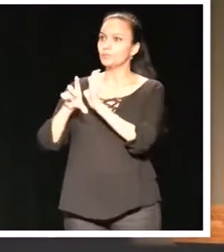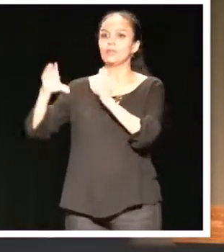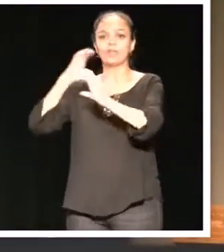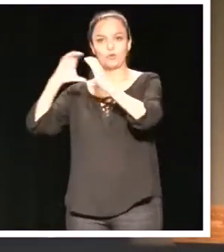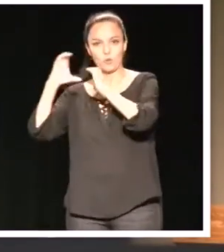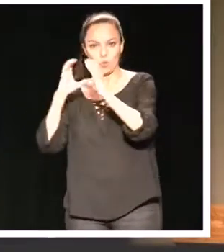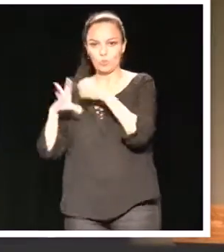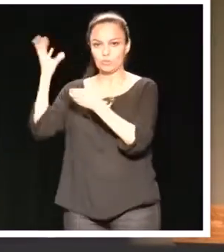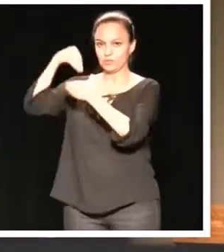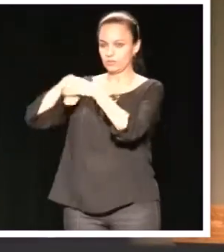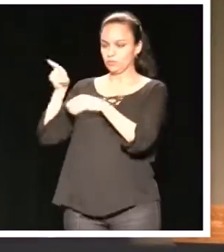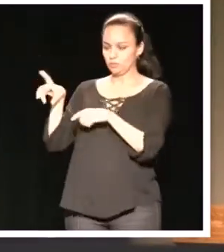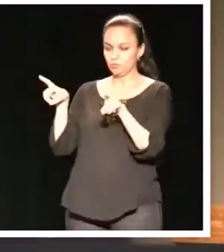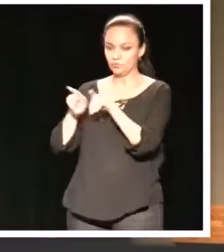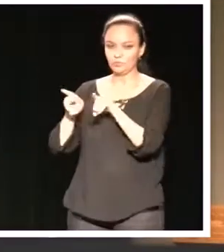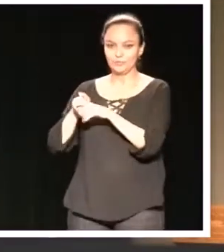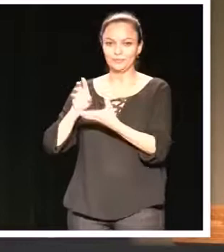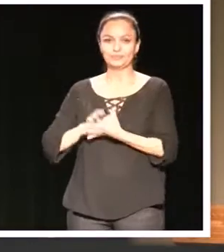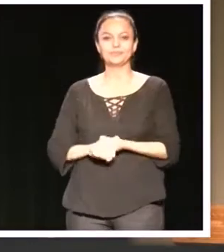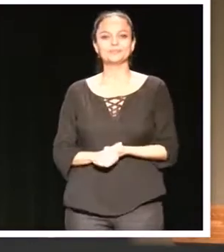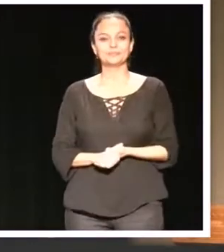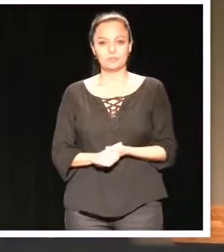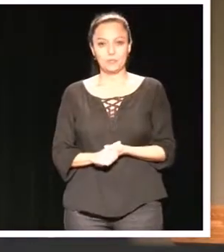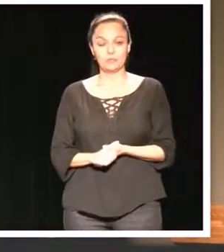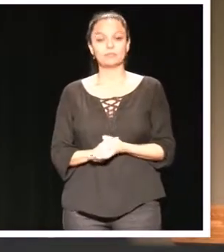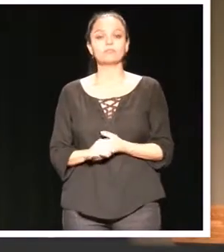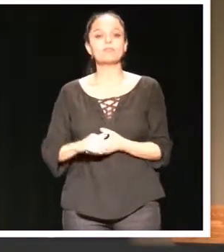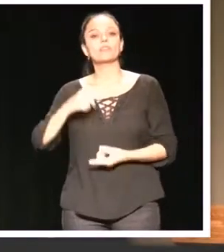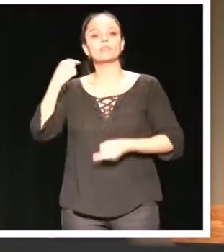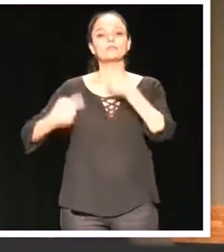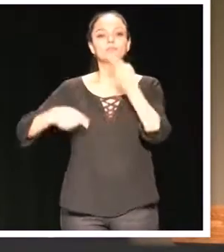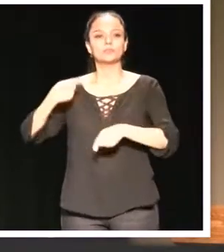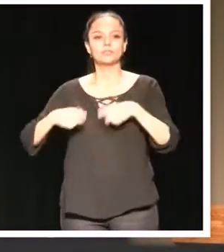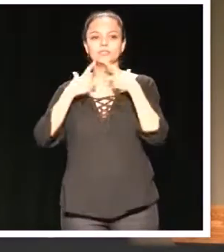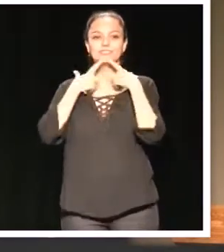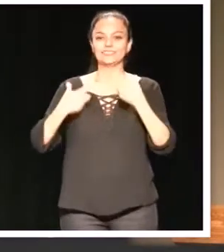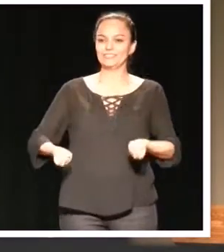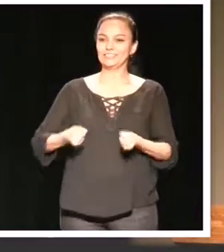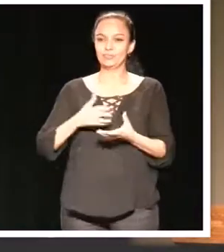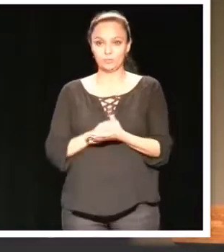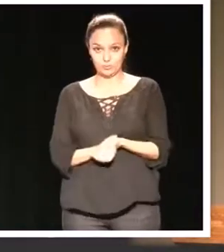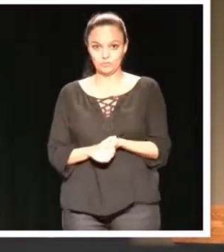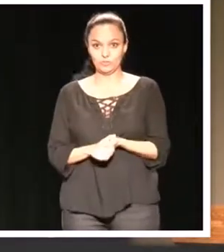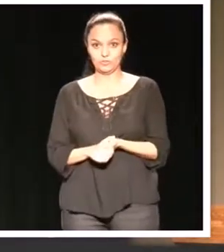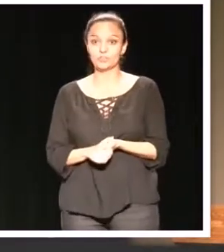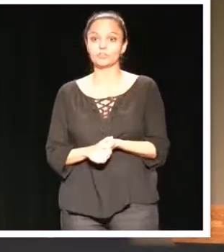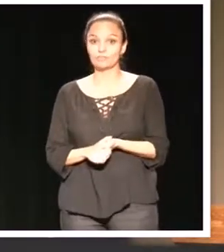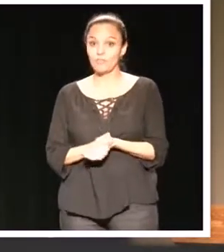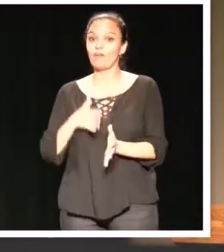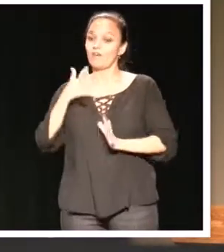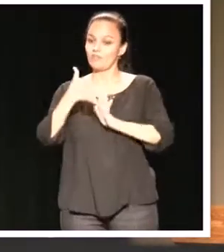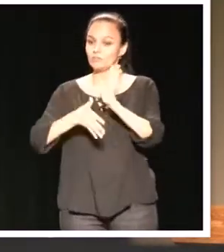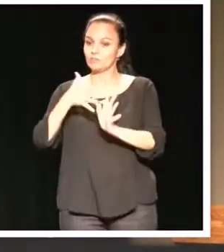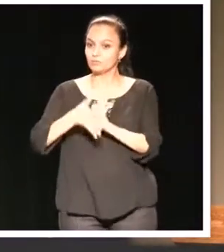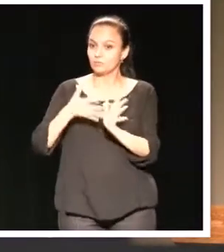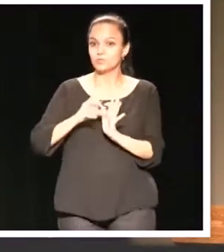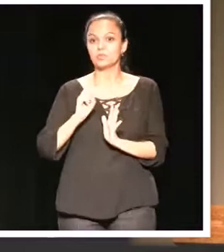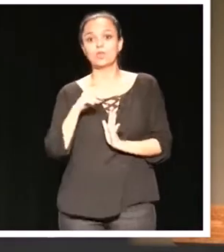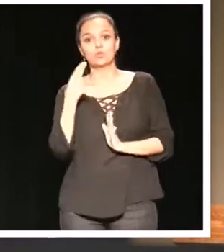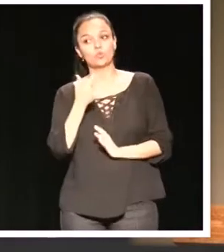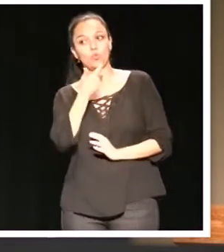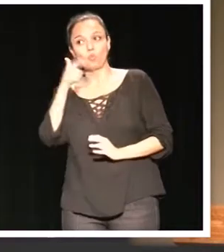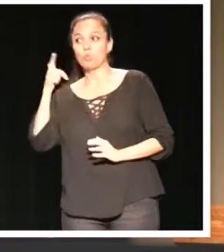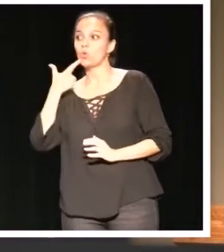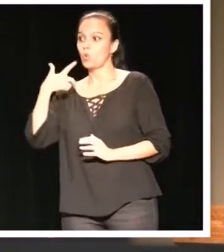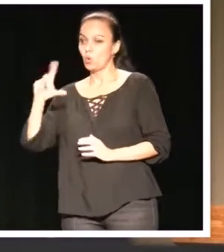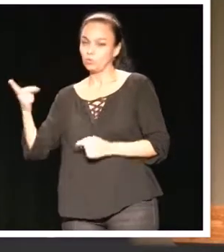aqui. E as políticas linguísticas, referidas à língua de sinais ou a outra língua que tem